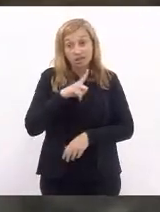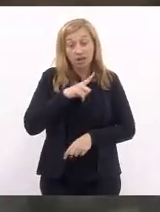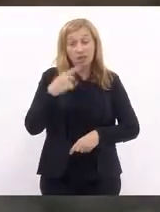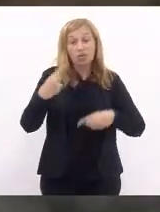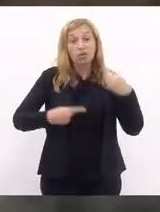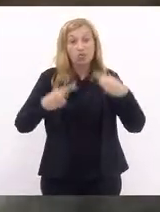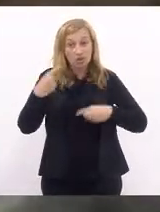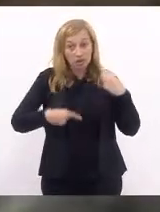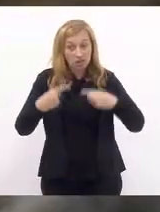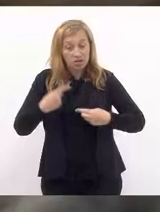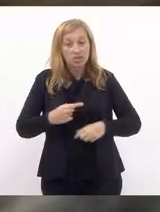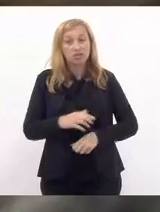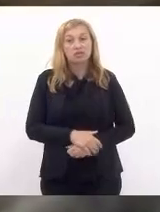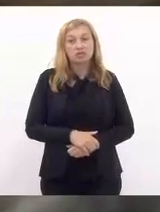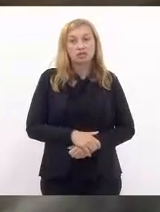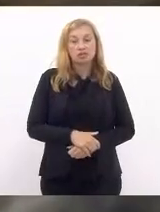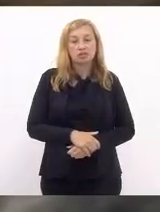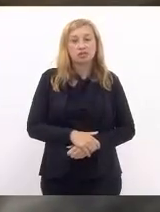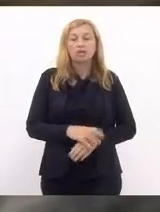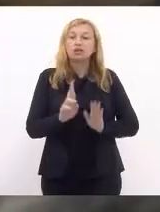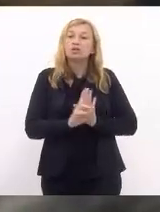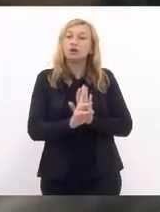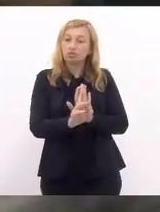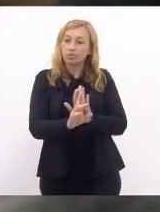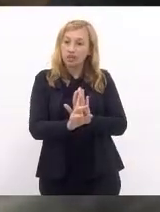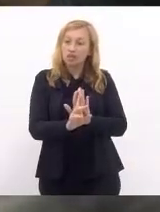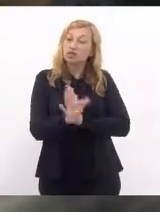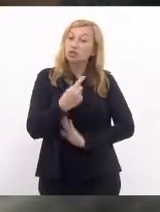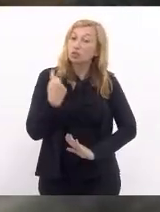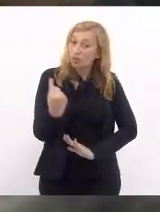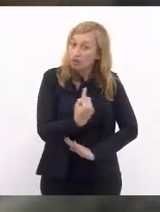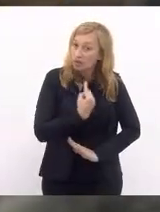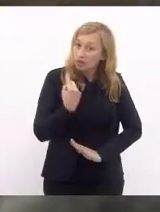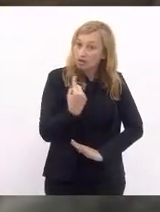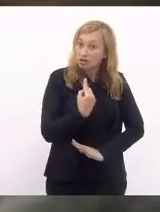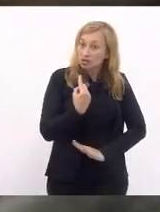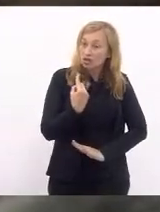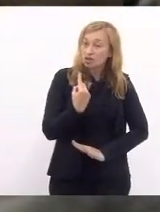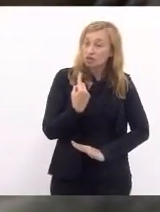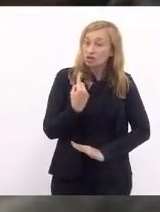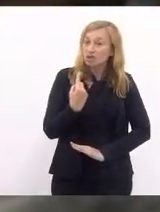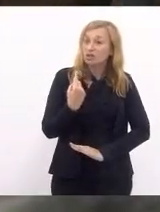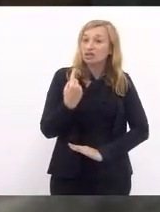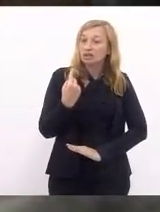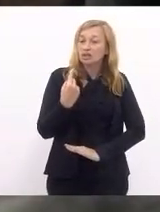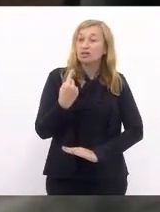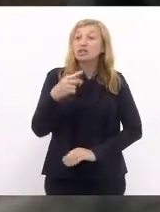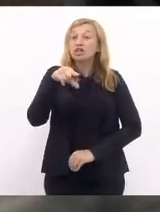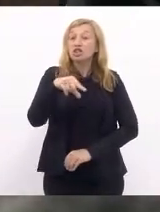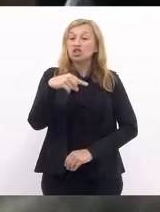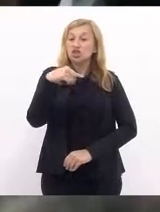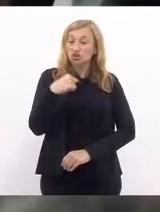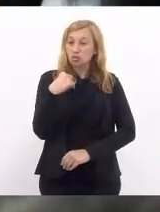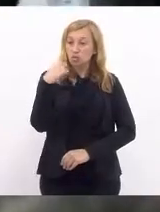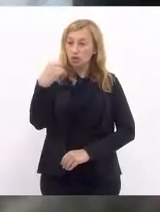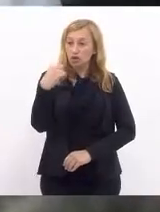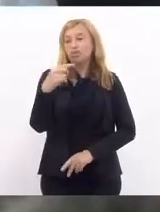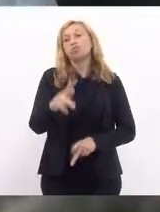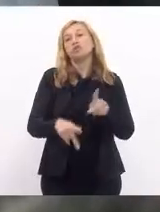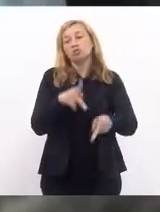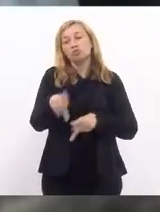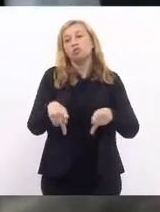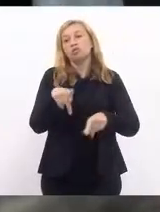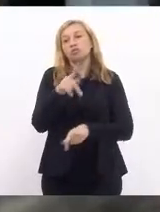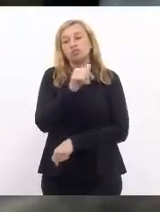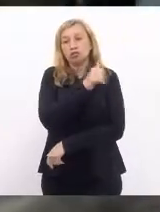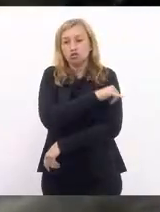ter com a política e com os representantes nós legitimamente eleitos pelo